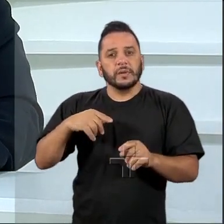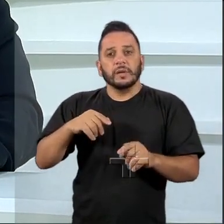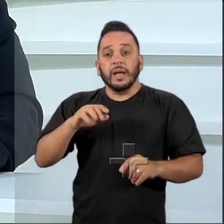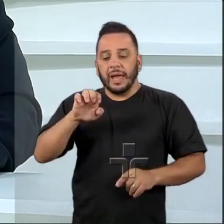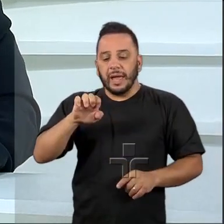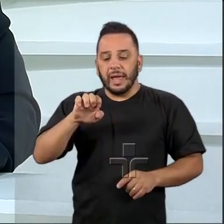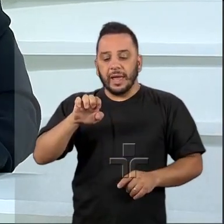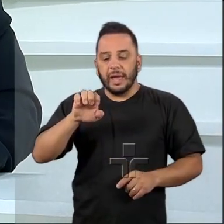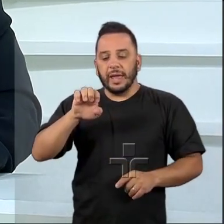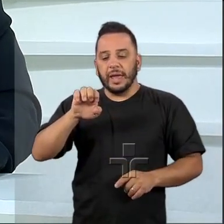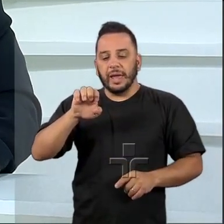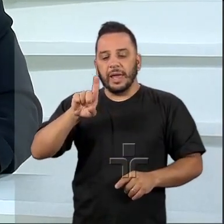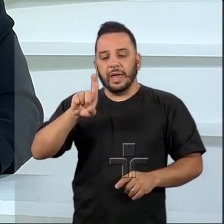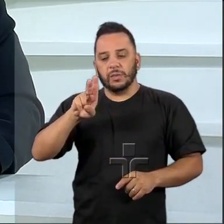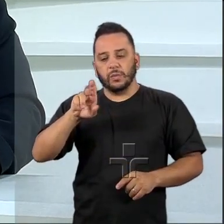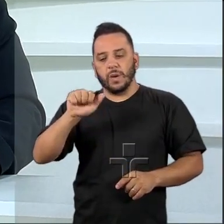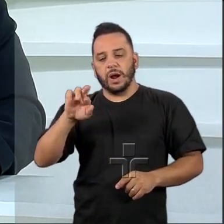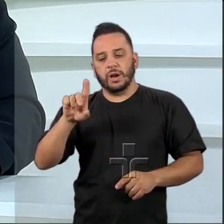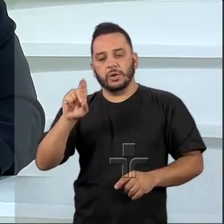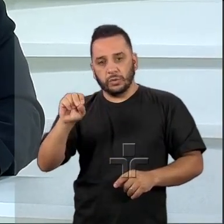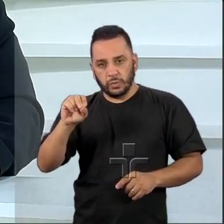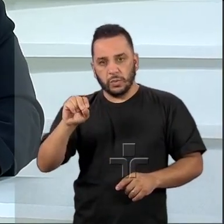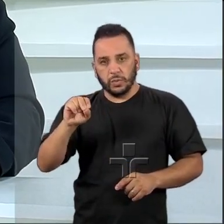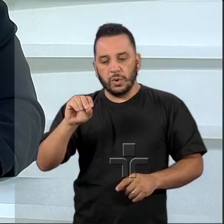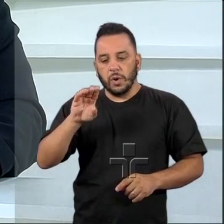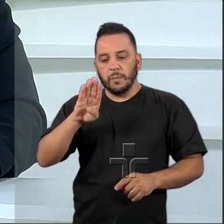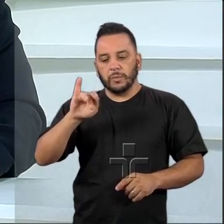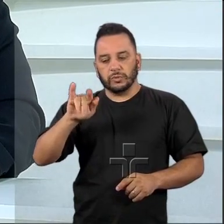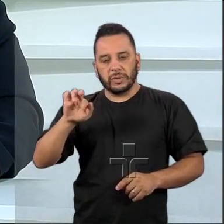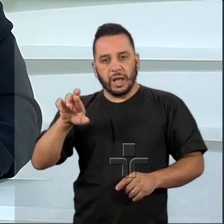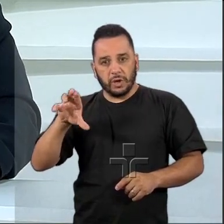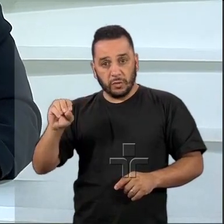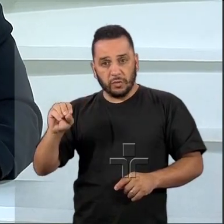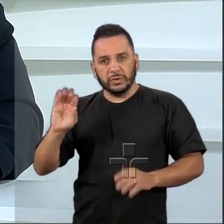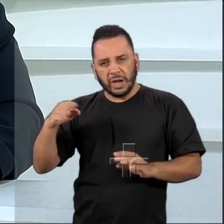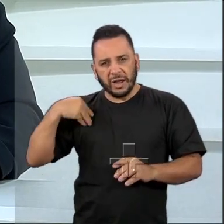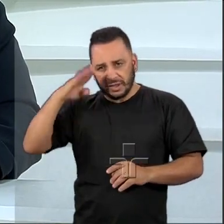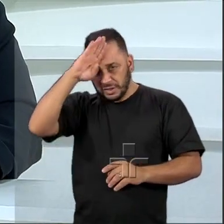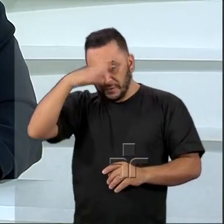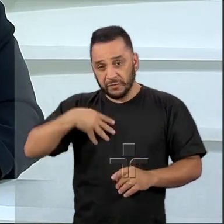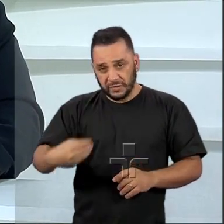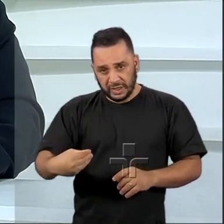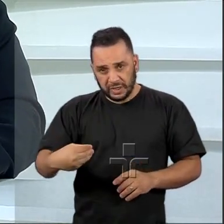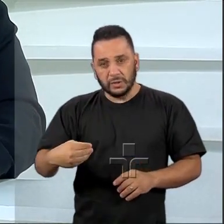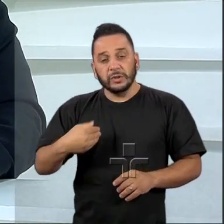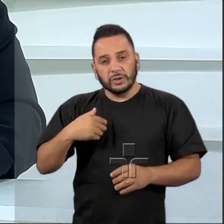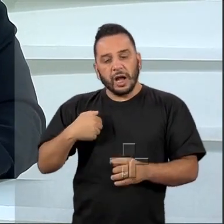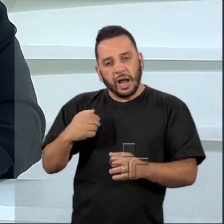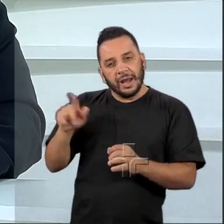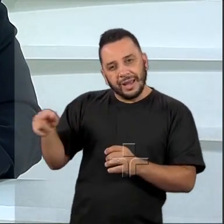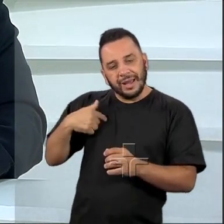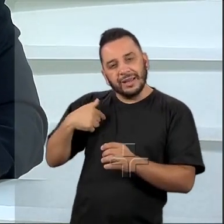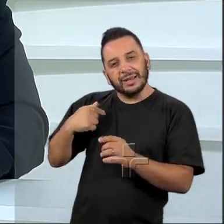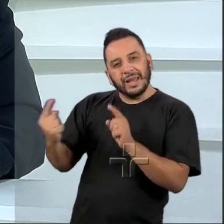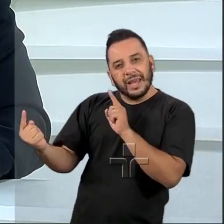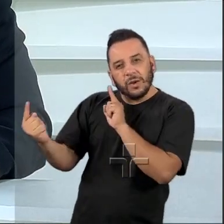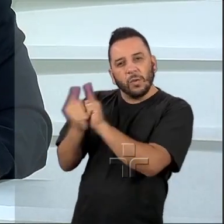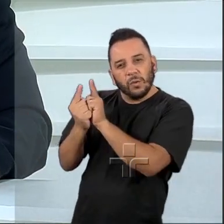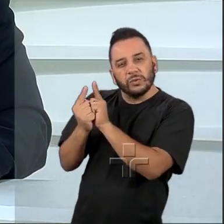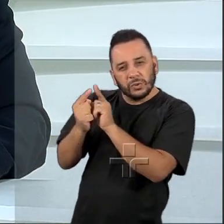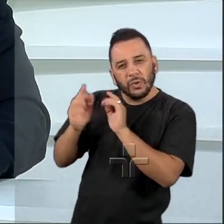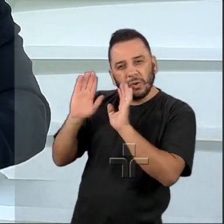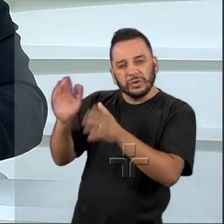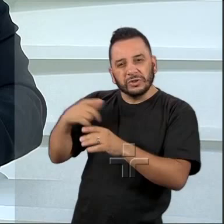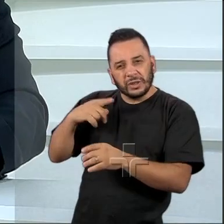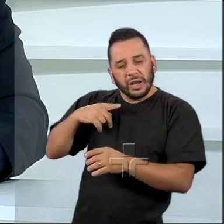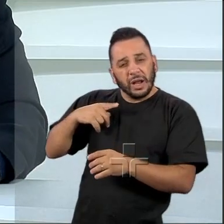foi, né? Agosto, com o Steve Bannon, né? Que foi aquele grande estrategista do Trump, de uso das redes sociais, difusão de fake